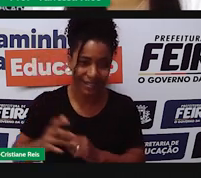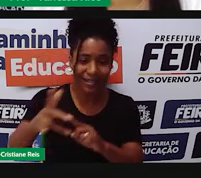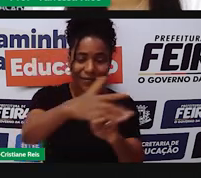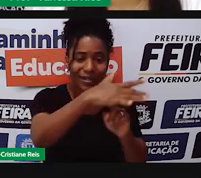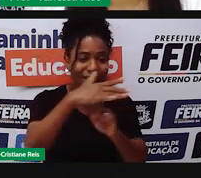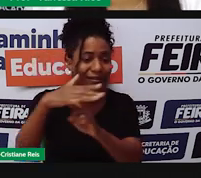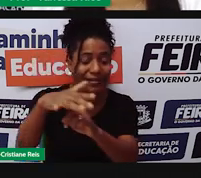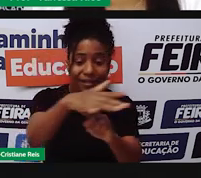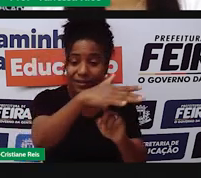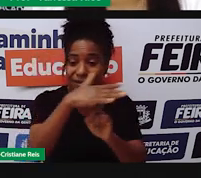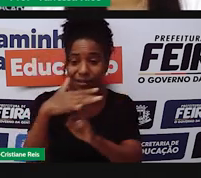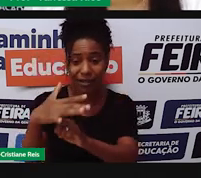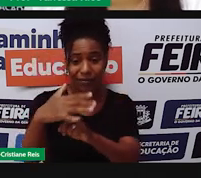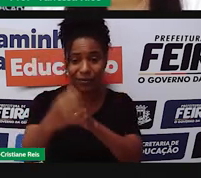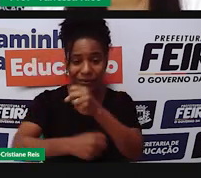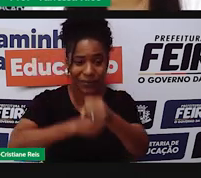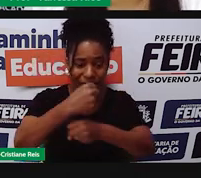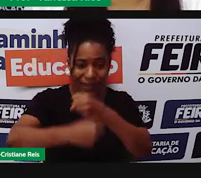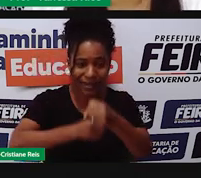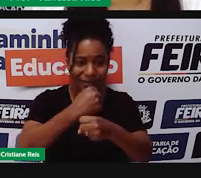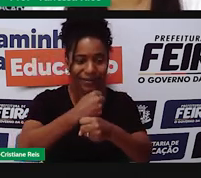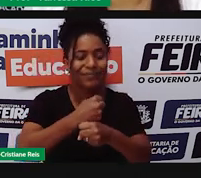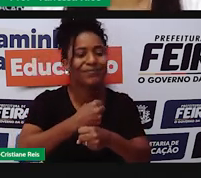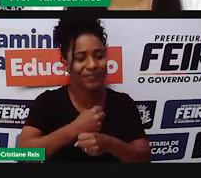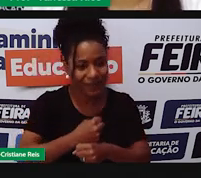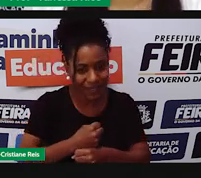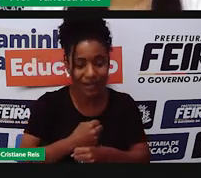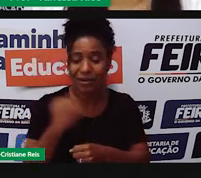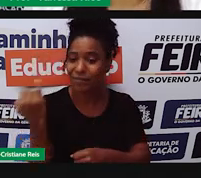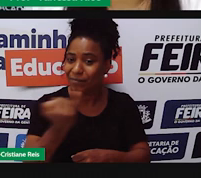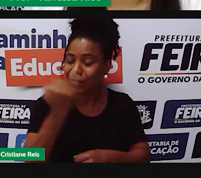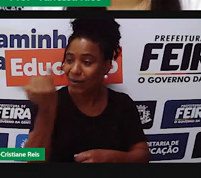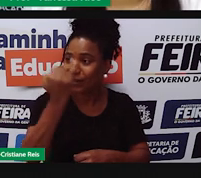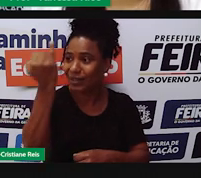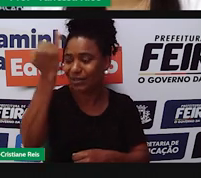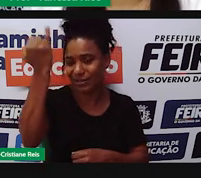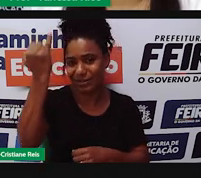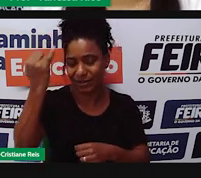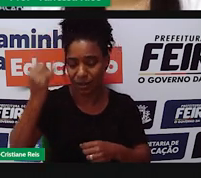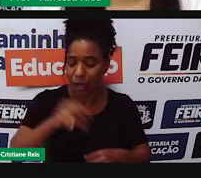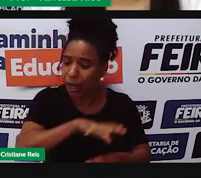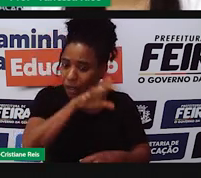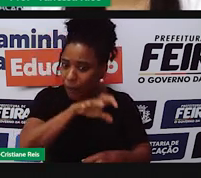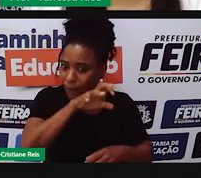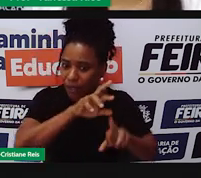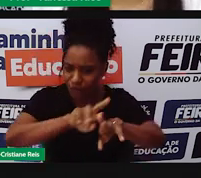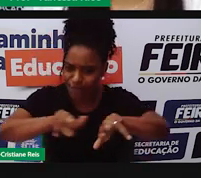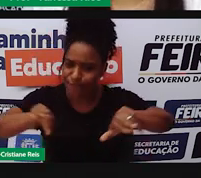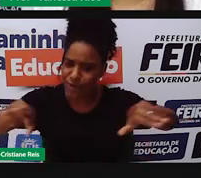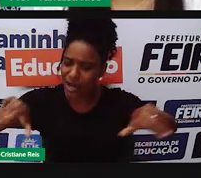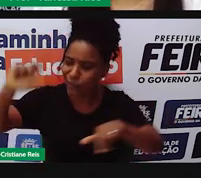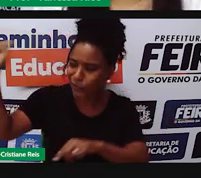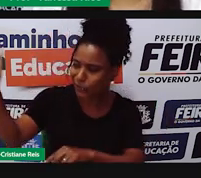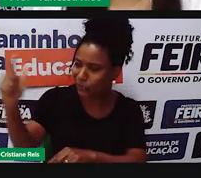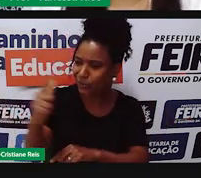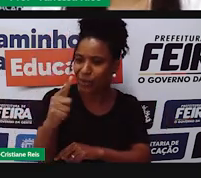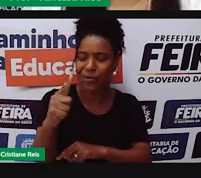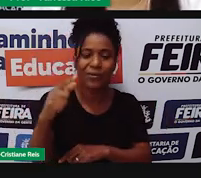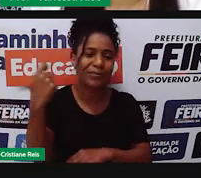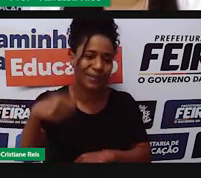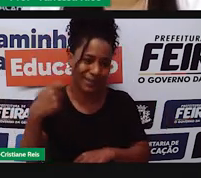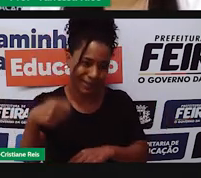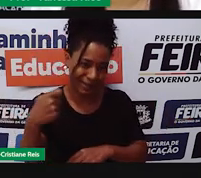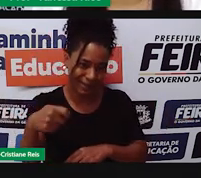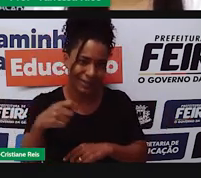aí a forma de vida e os hábitos de diversos animais. Então, sem o sol, imagine